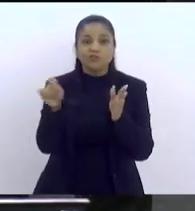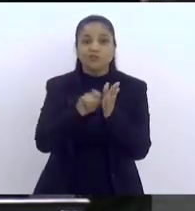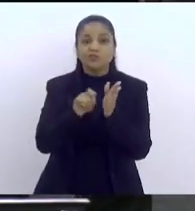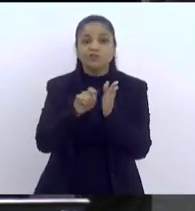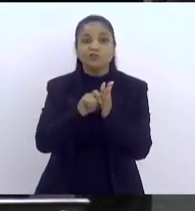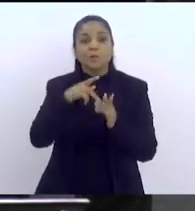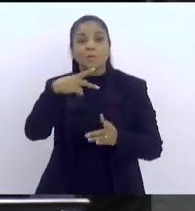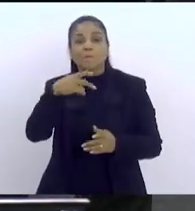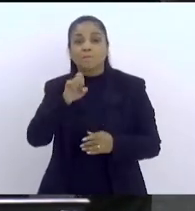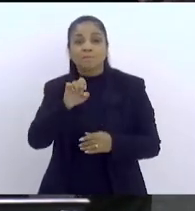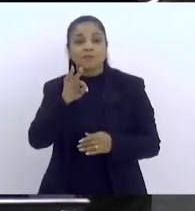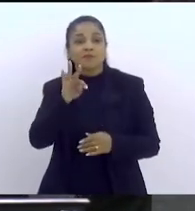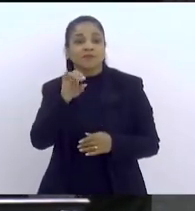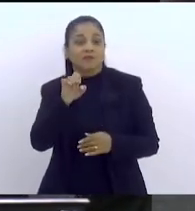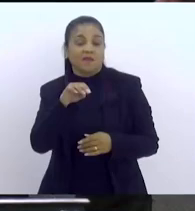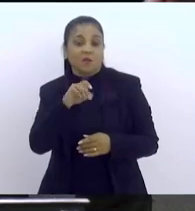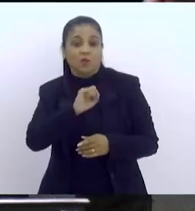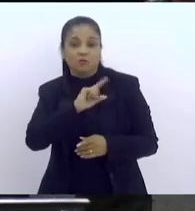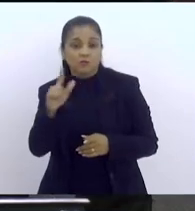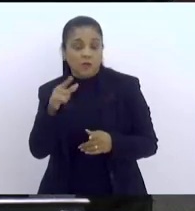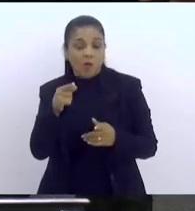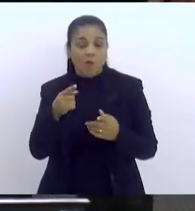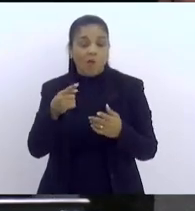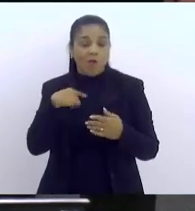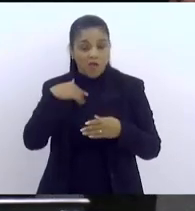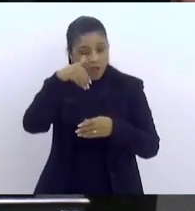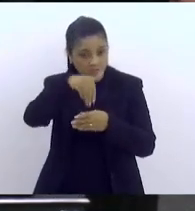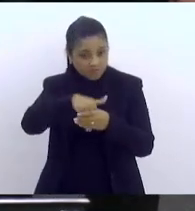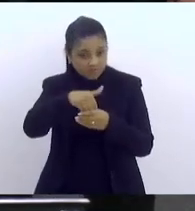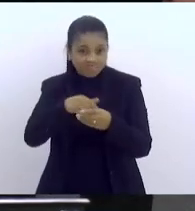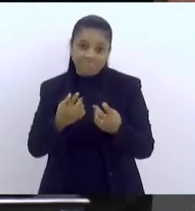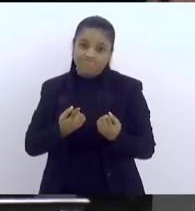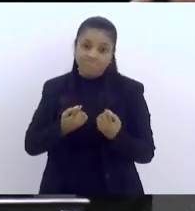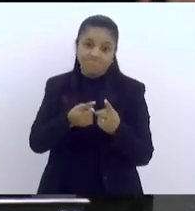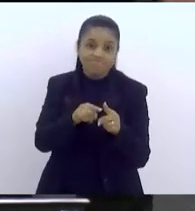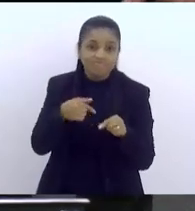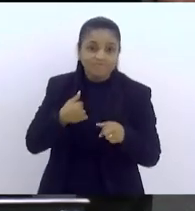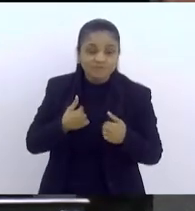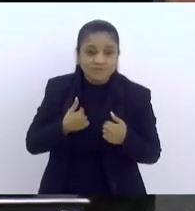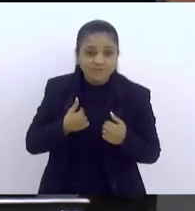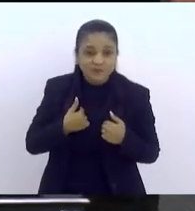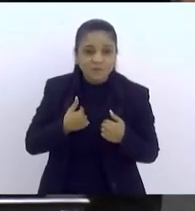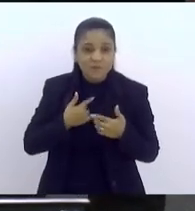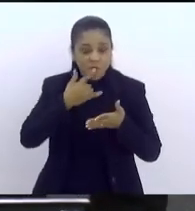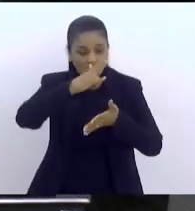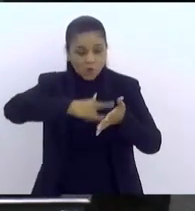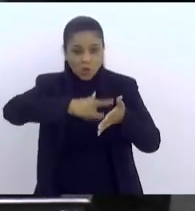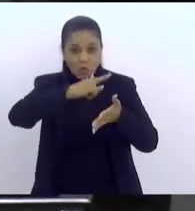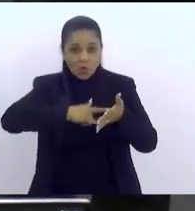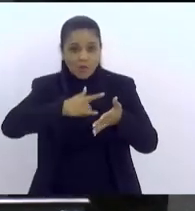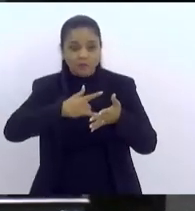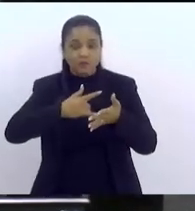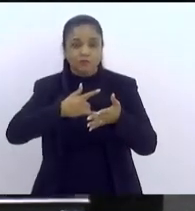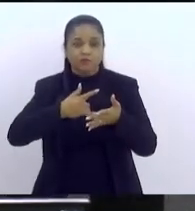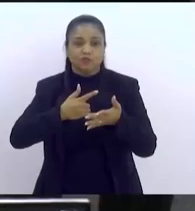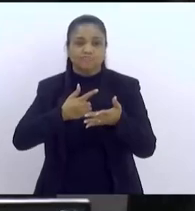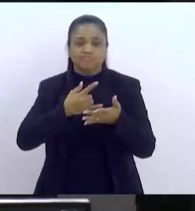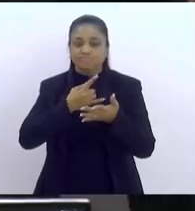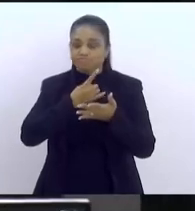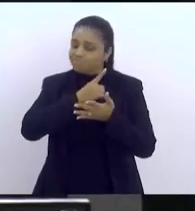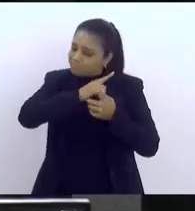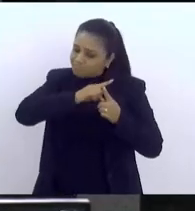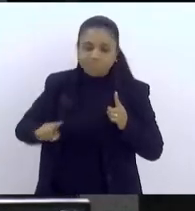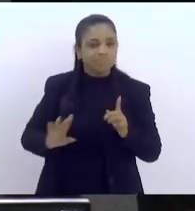casa votaram contra a nossa nota de repúdio. Então,